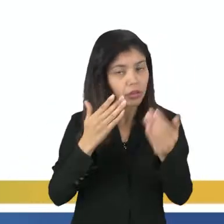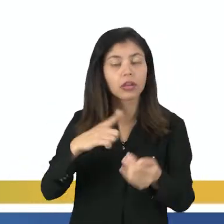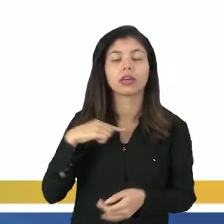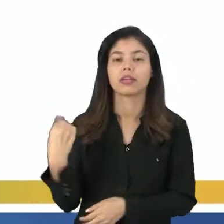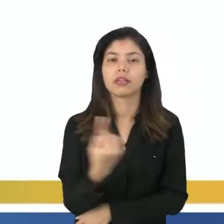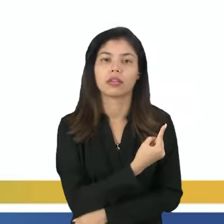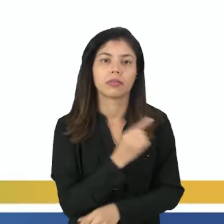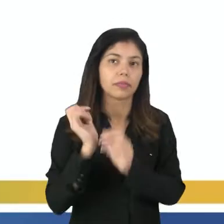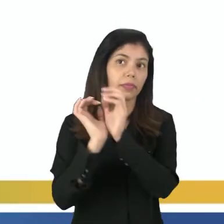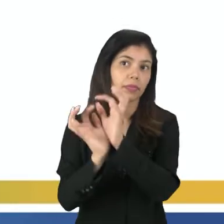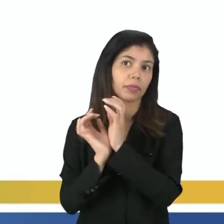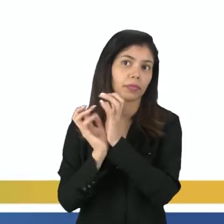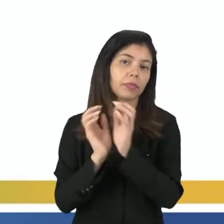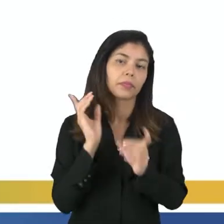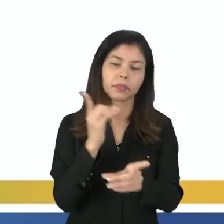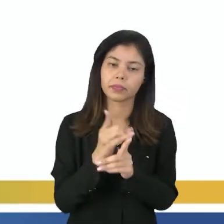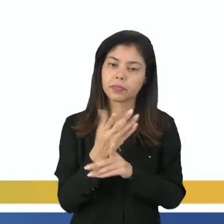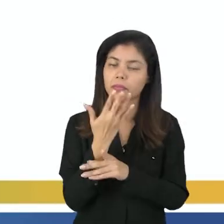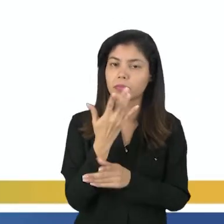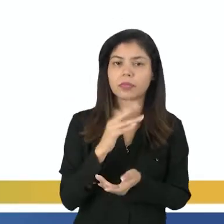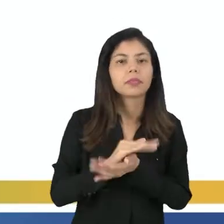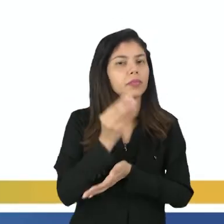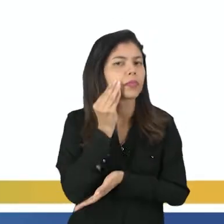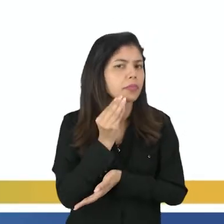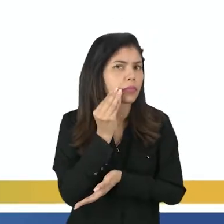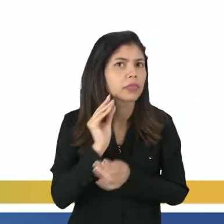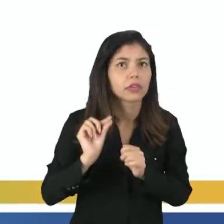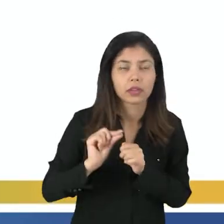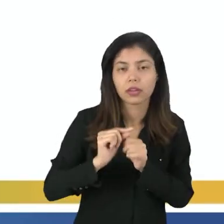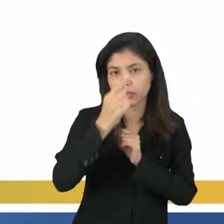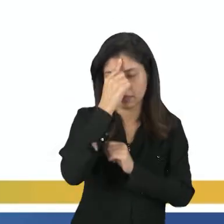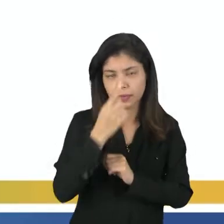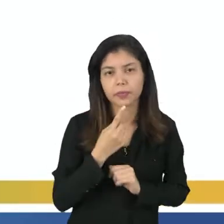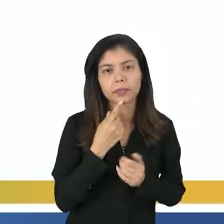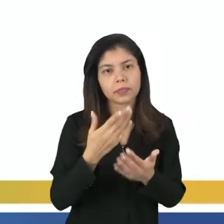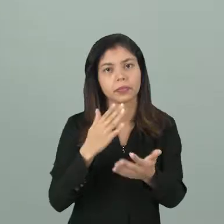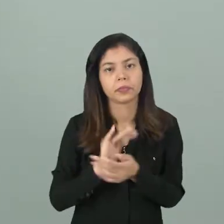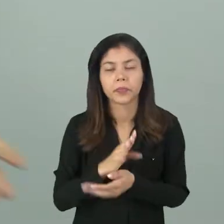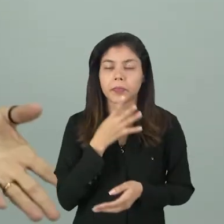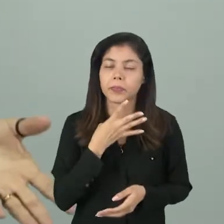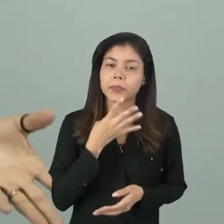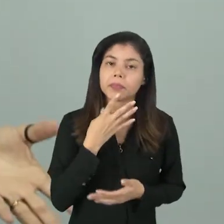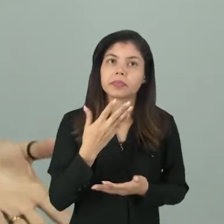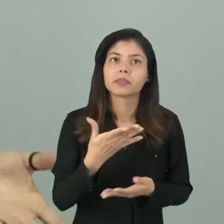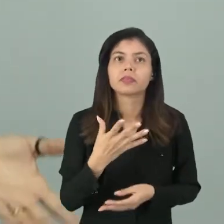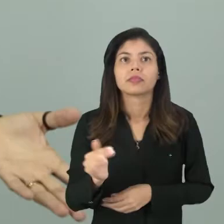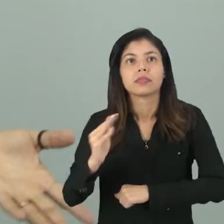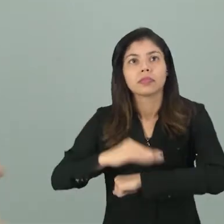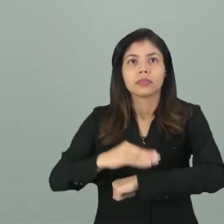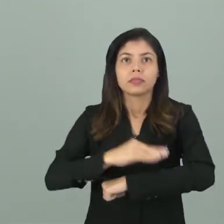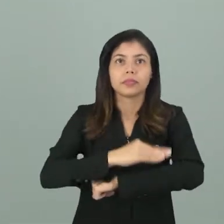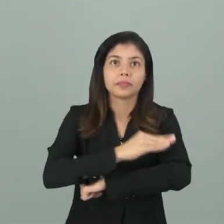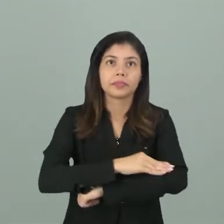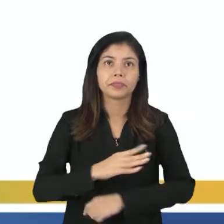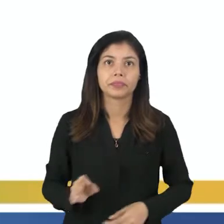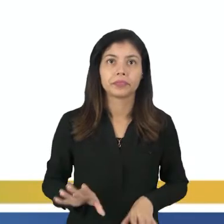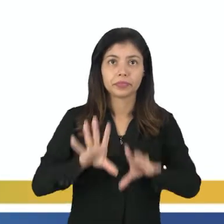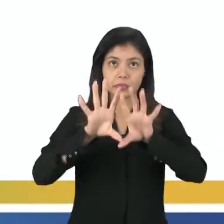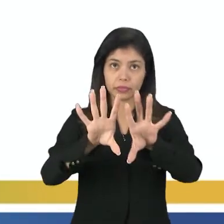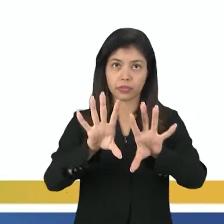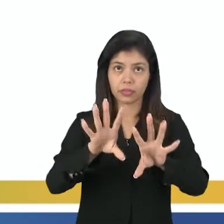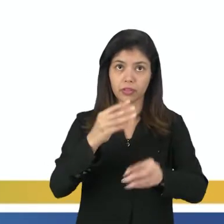ocorre na nossa cabeça, que identifica as cores e tenta ali fabricar uma imagem. Né? A gente conhece essa imagem aí como sapo, e